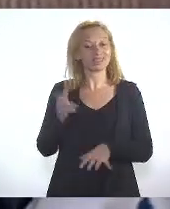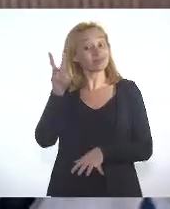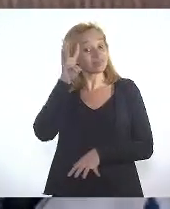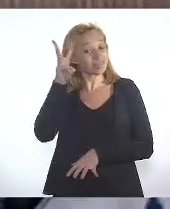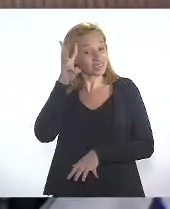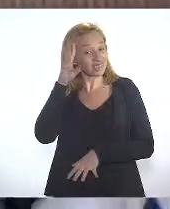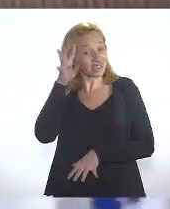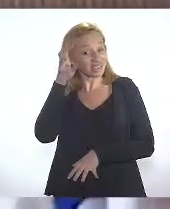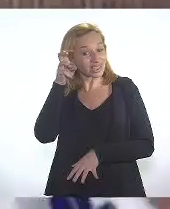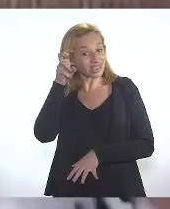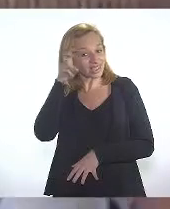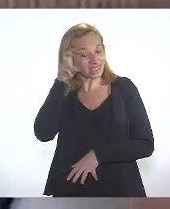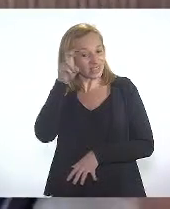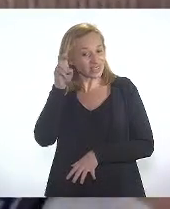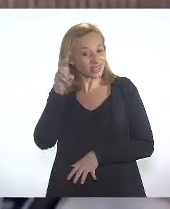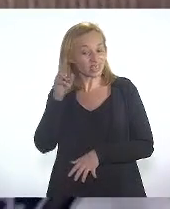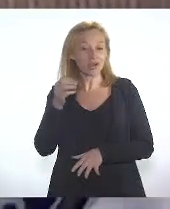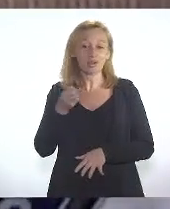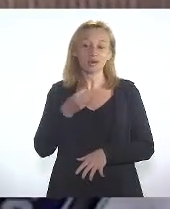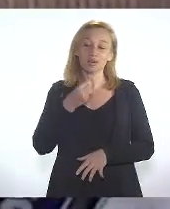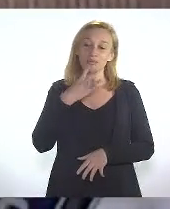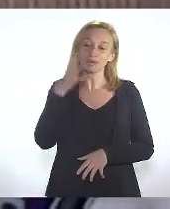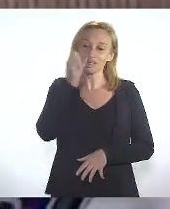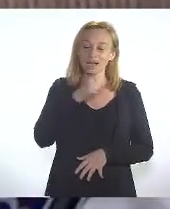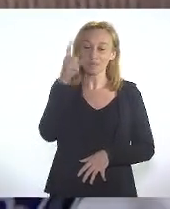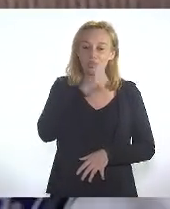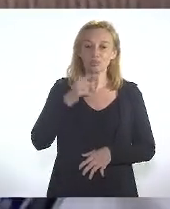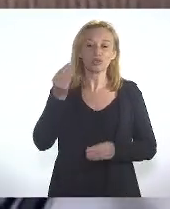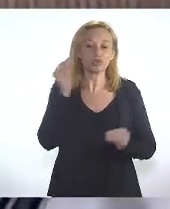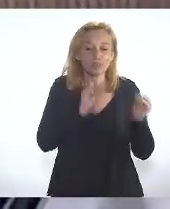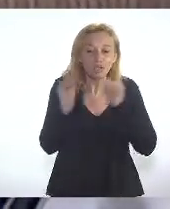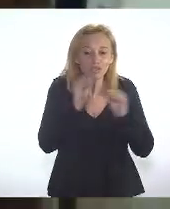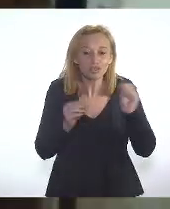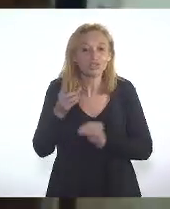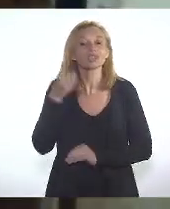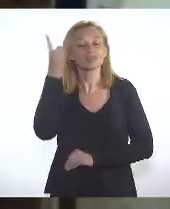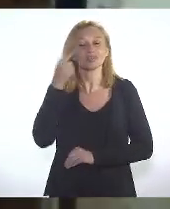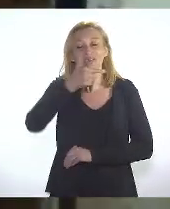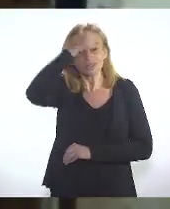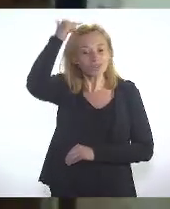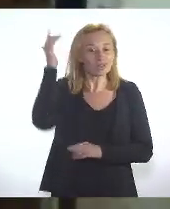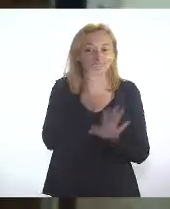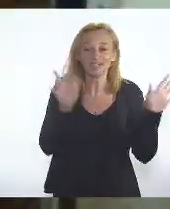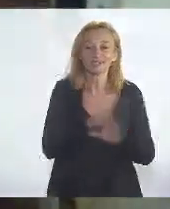quinta-feira. Bom final de semana para todos e todas. Beijo, deputado Luiz Paulo. Bom final de semana.